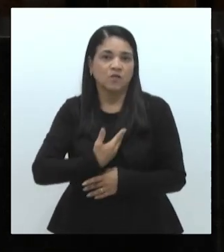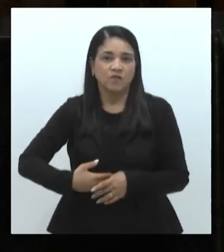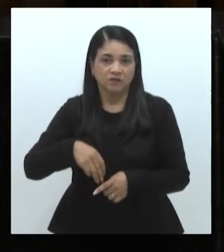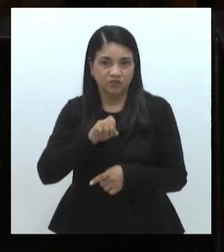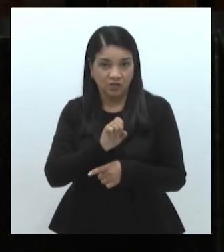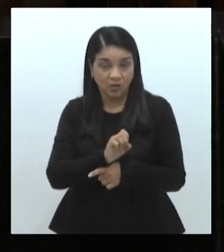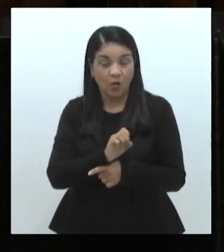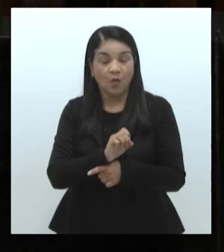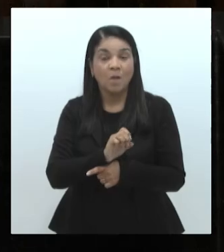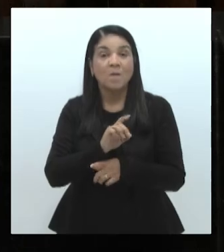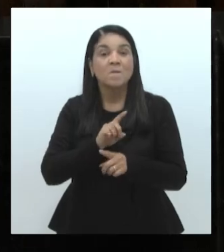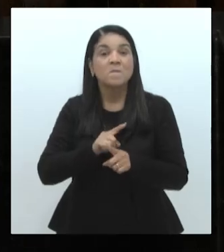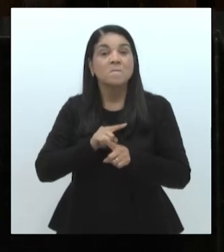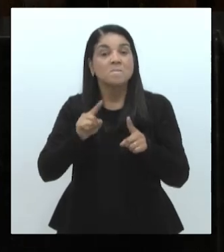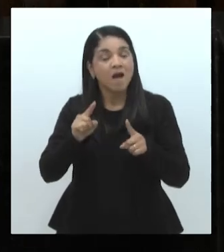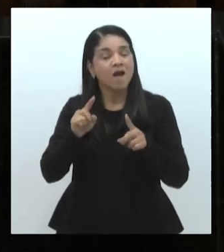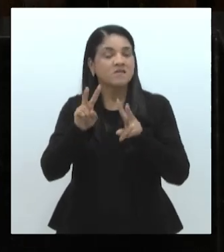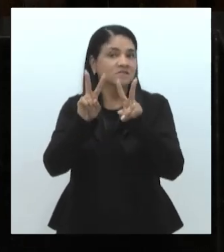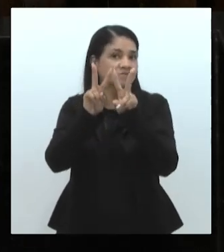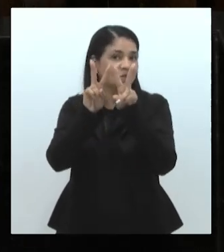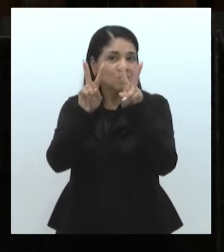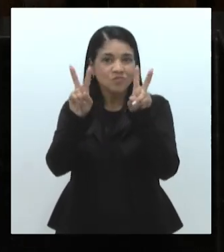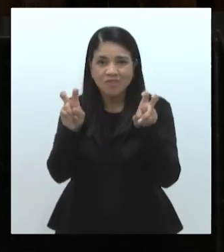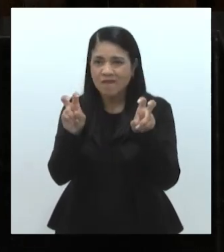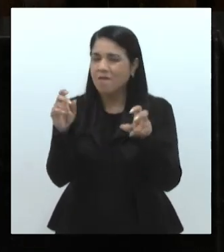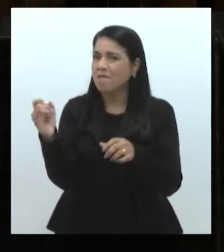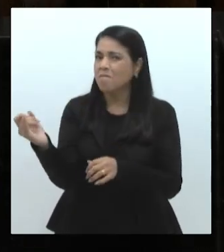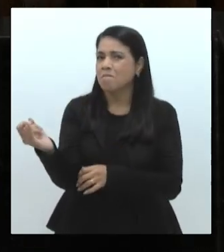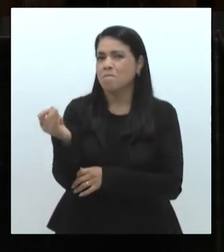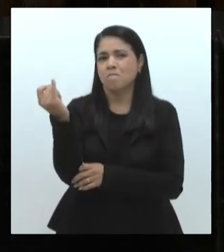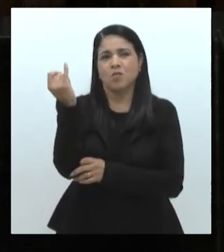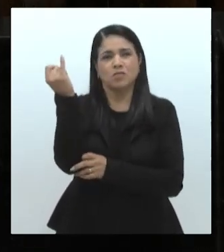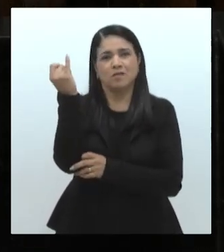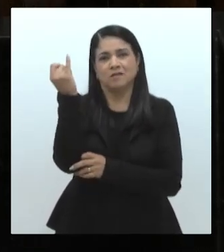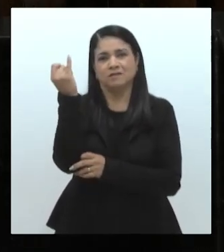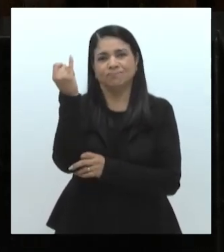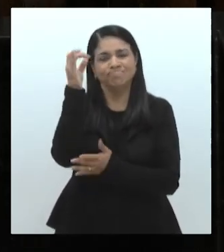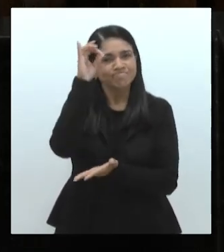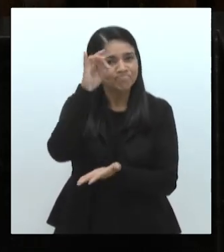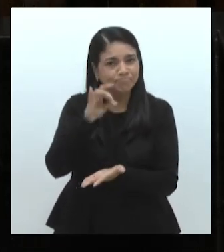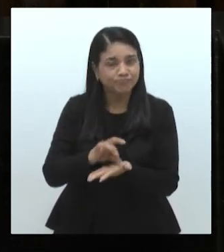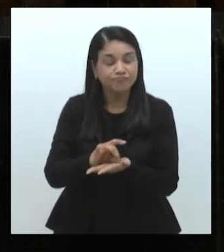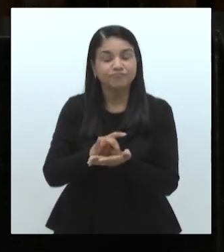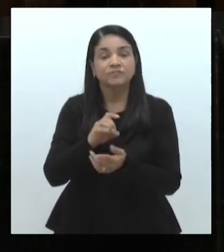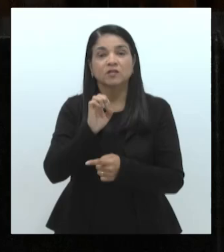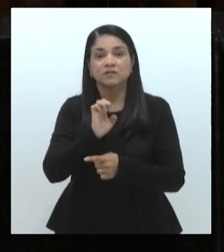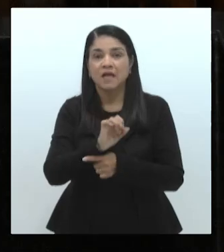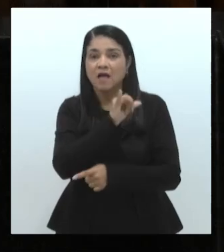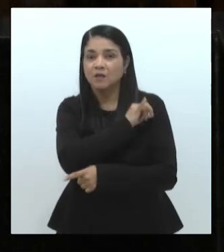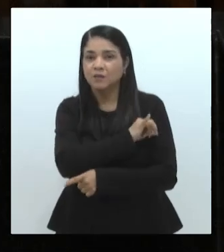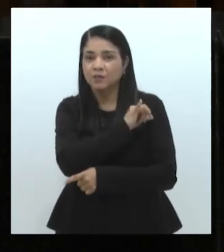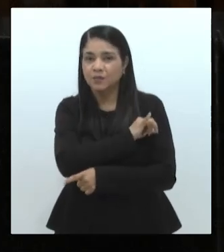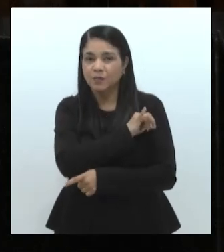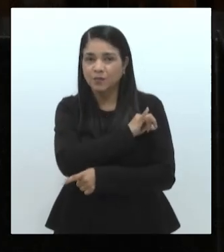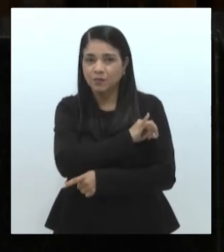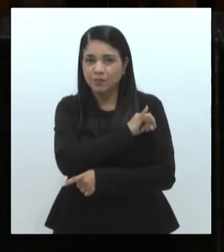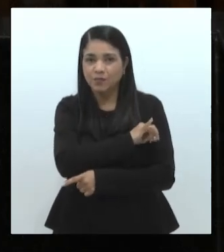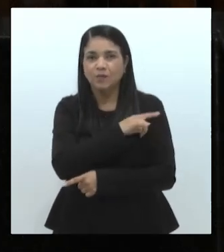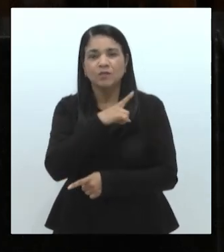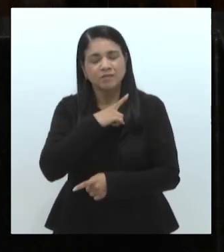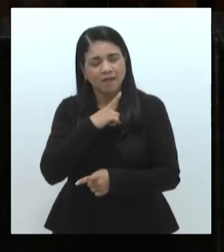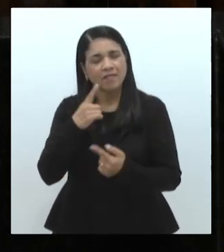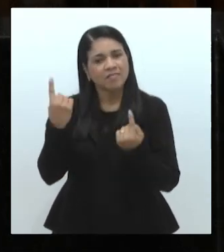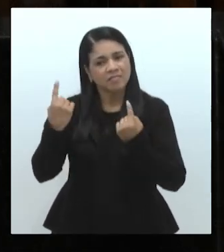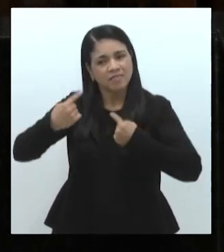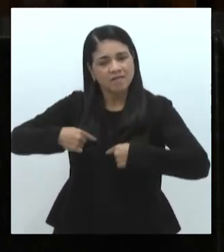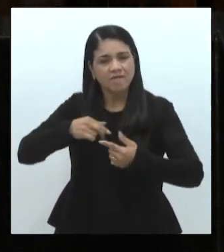ela é um tema muitíssimo importante, que, claro, o Rio de Janeiro está aí figurando com muitos